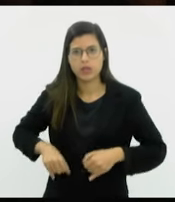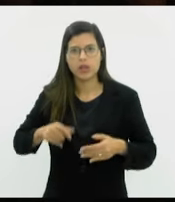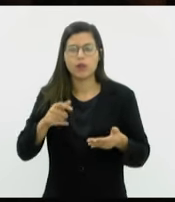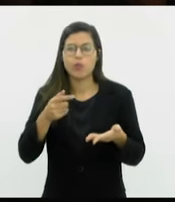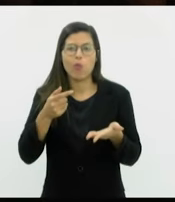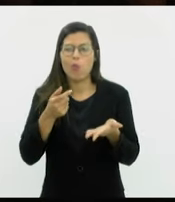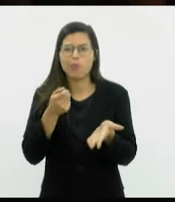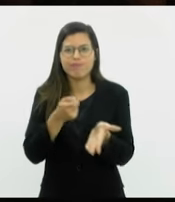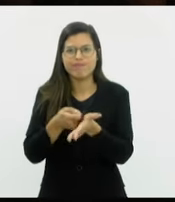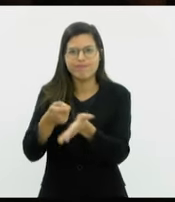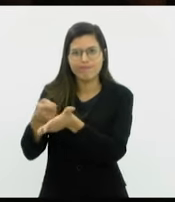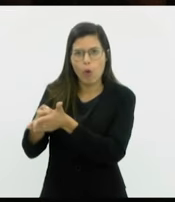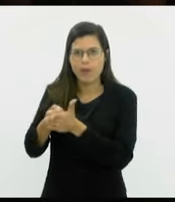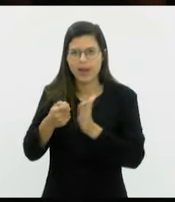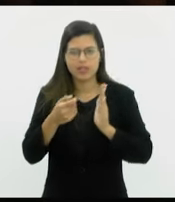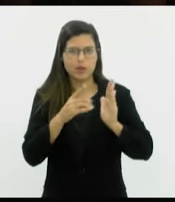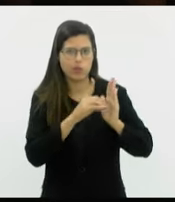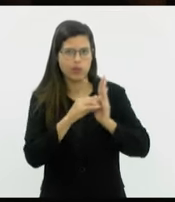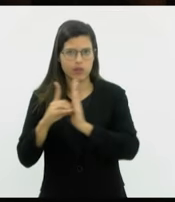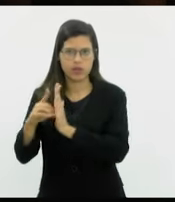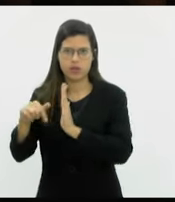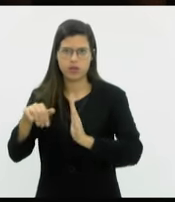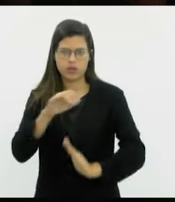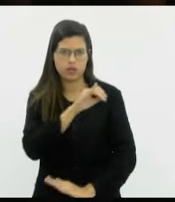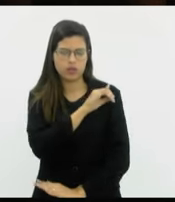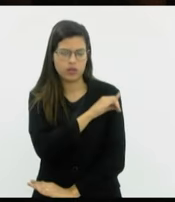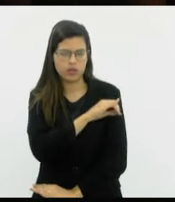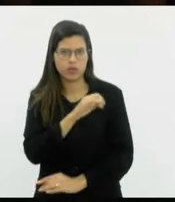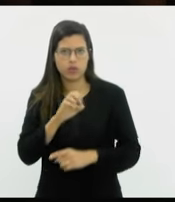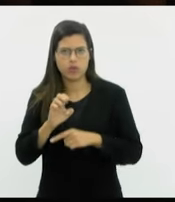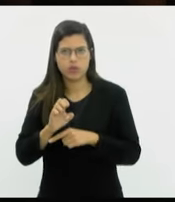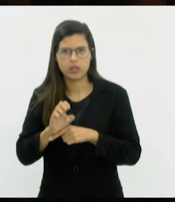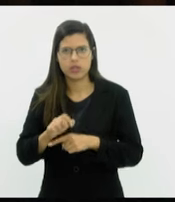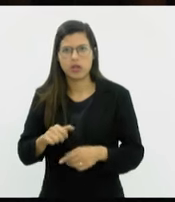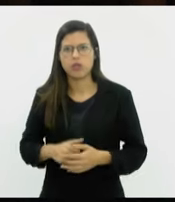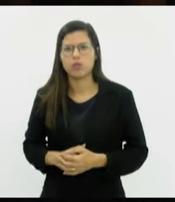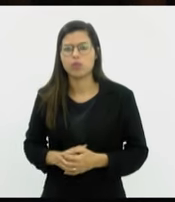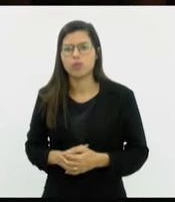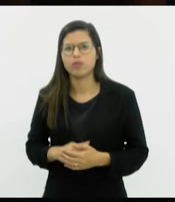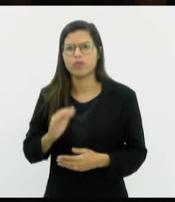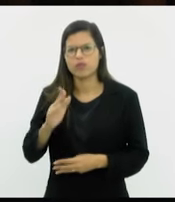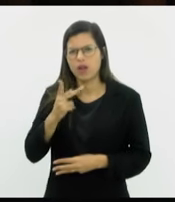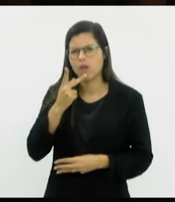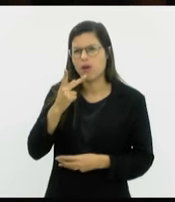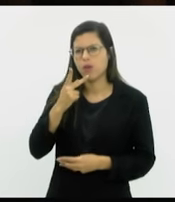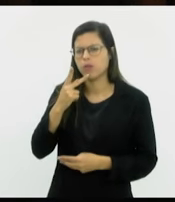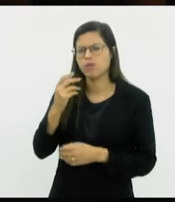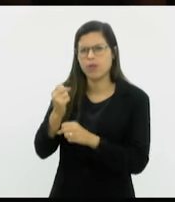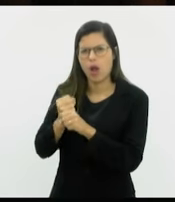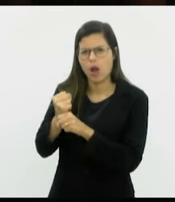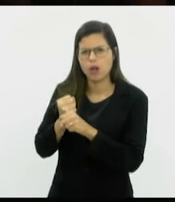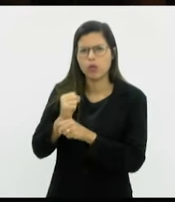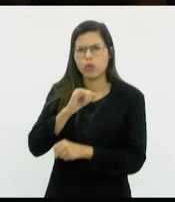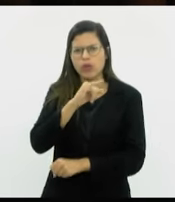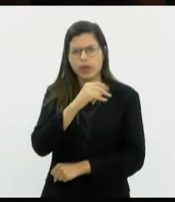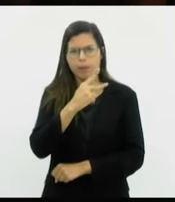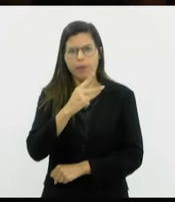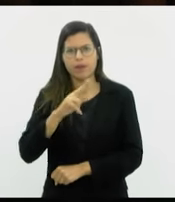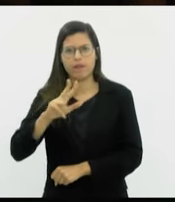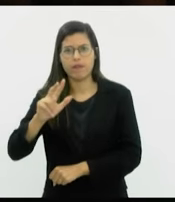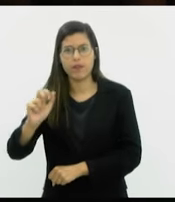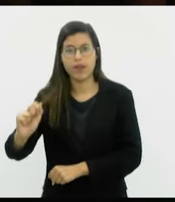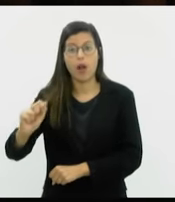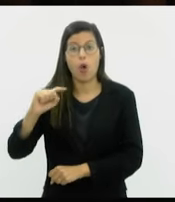estado. Já se fala há muitos anos sobre a taxa do IPVA, pagamento do IPVA, o nosso é o